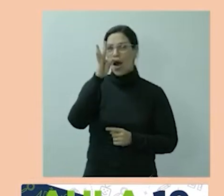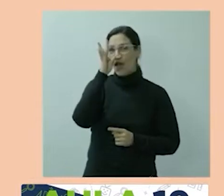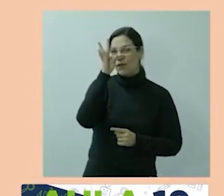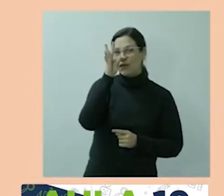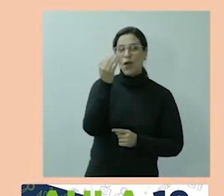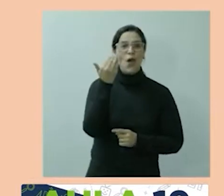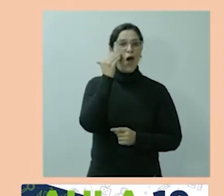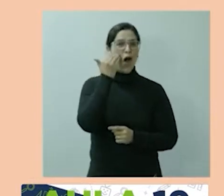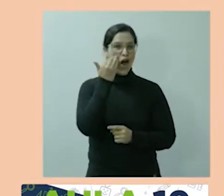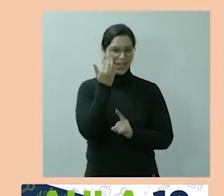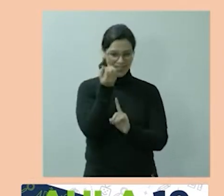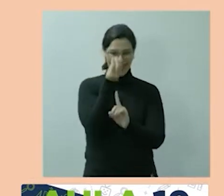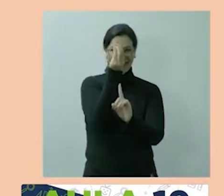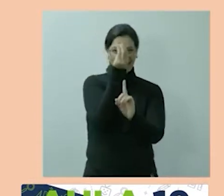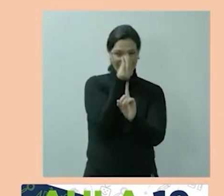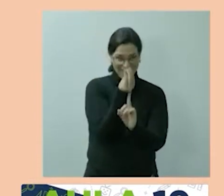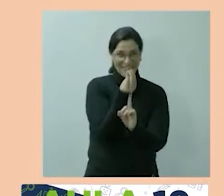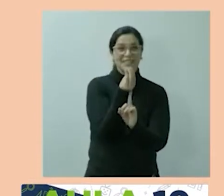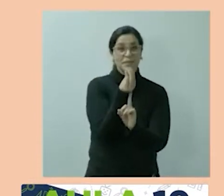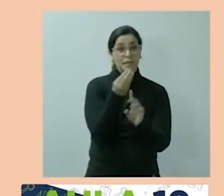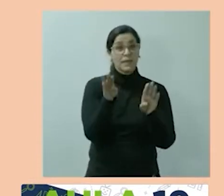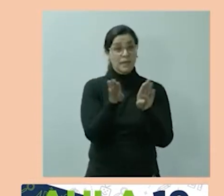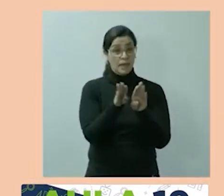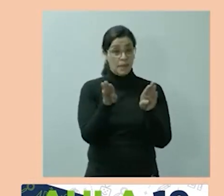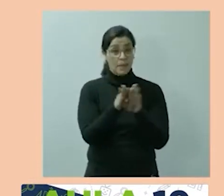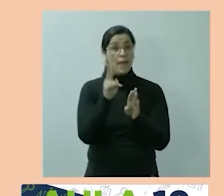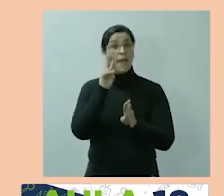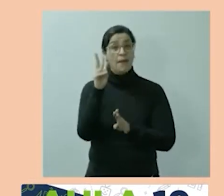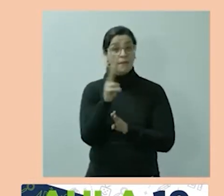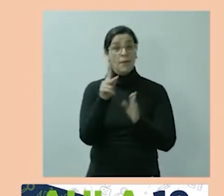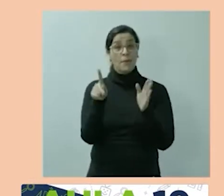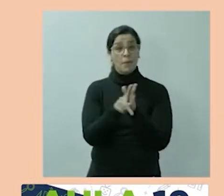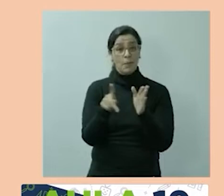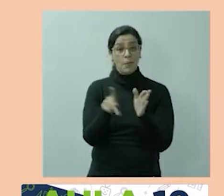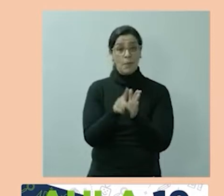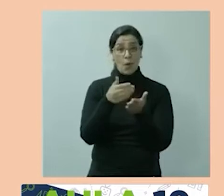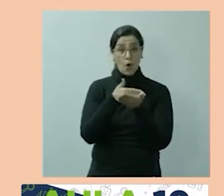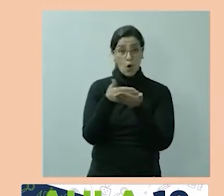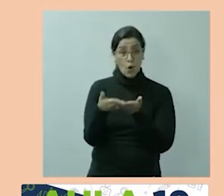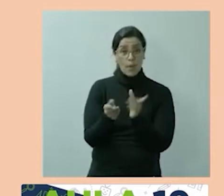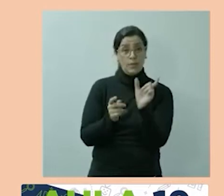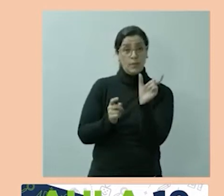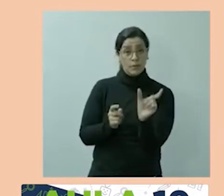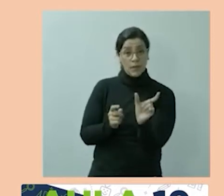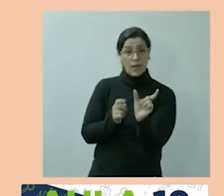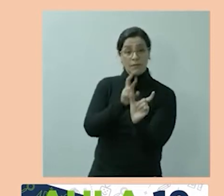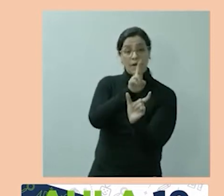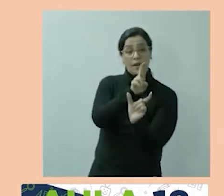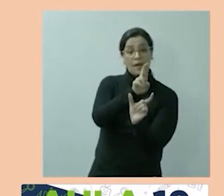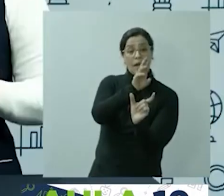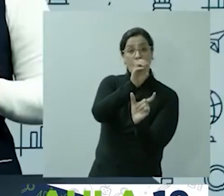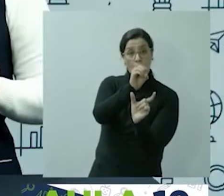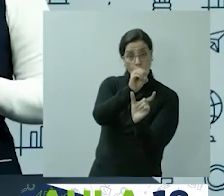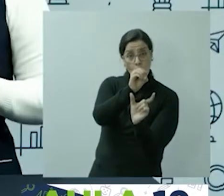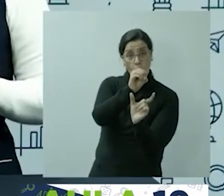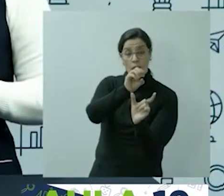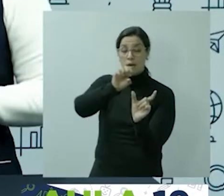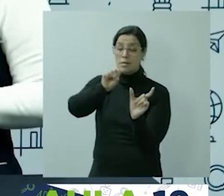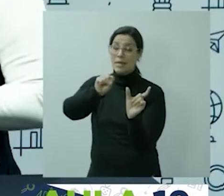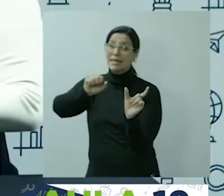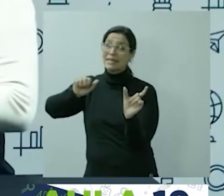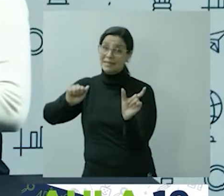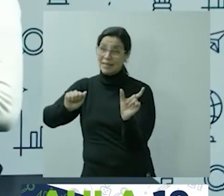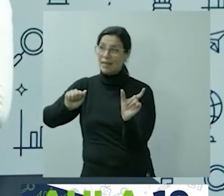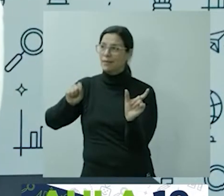Muito bem. Então, nós já vimos que a sílaba inicial da palavra rosa é